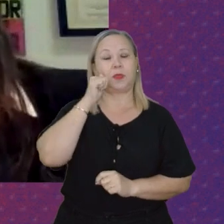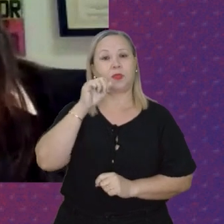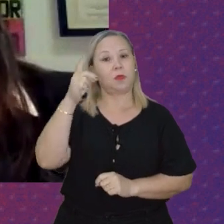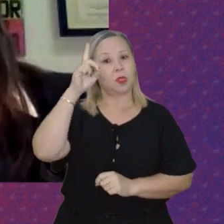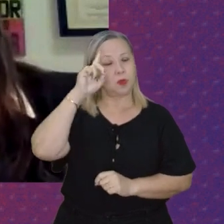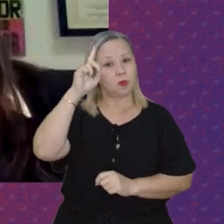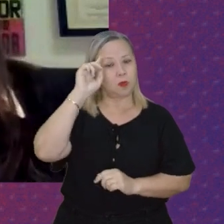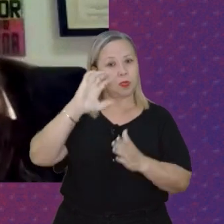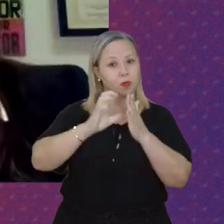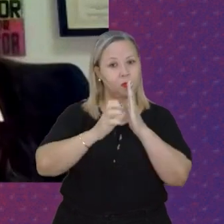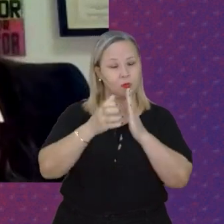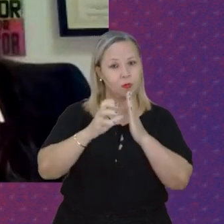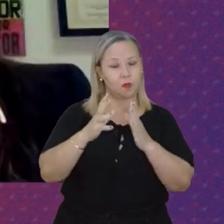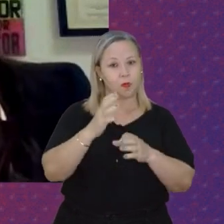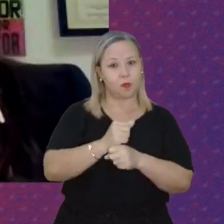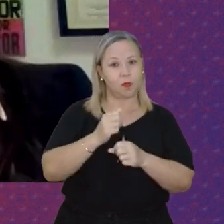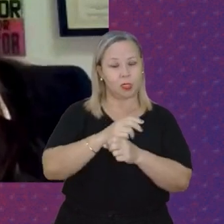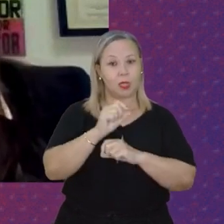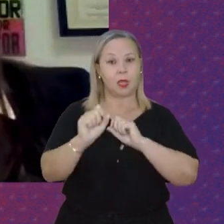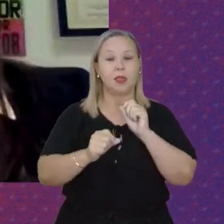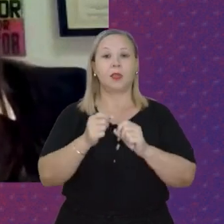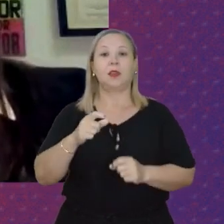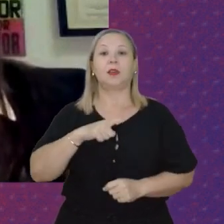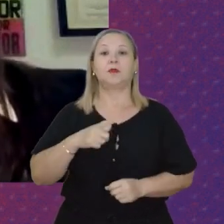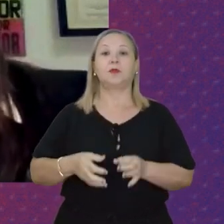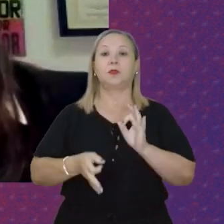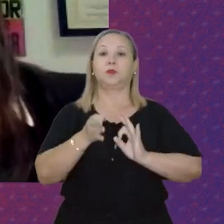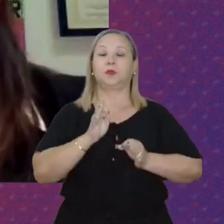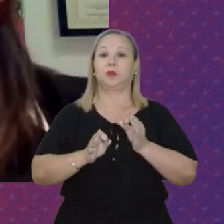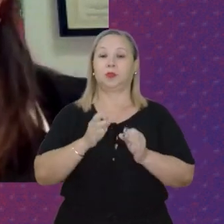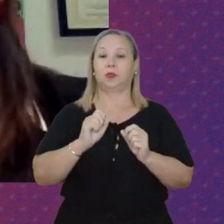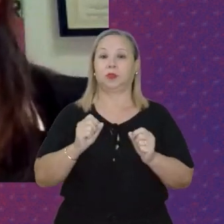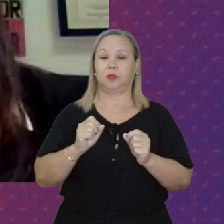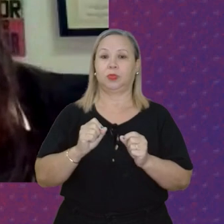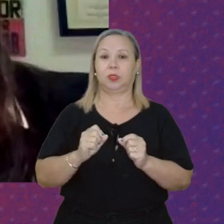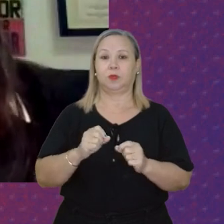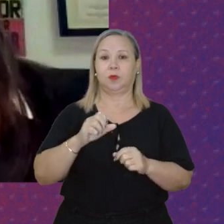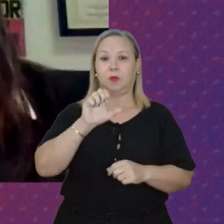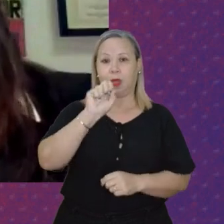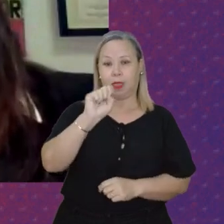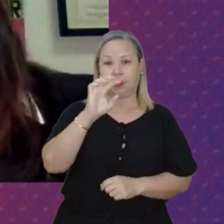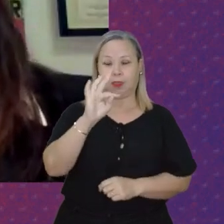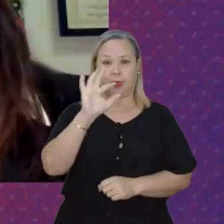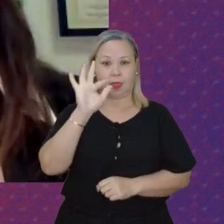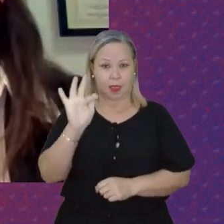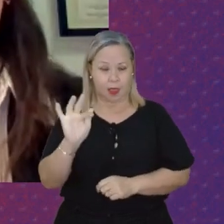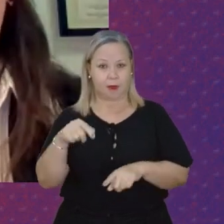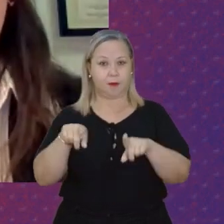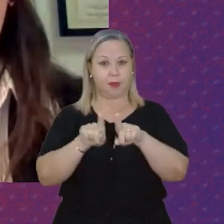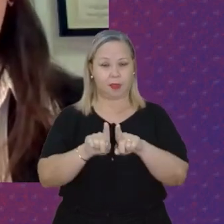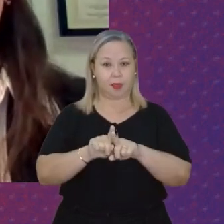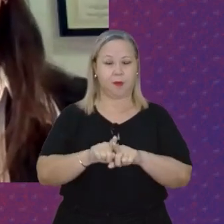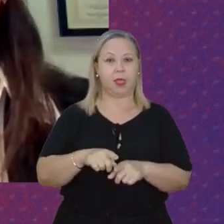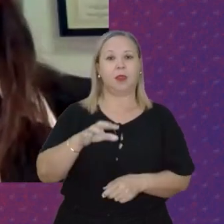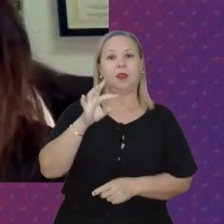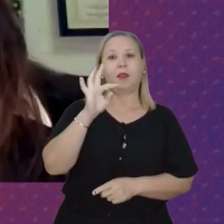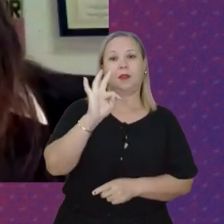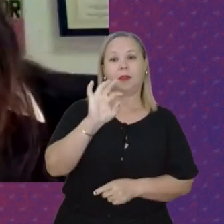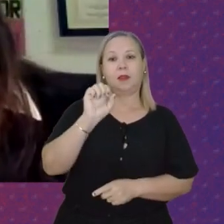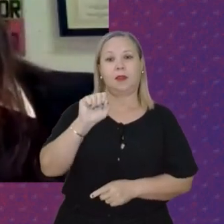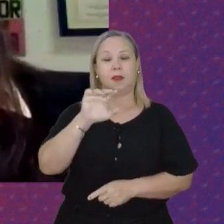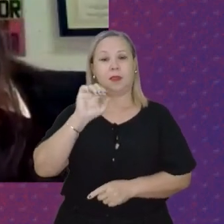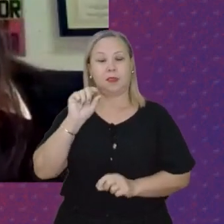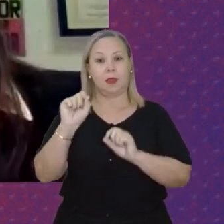partidário, e temos também a jurisprudência do STF, do TSE, que garantiu desde 2018 que pelo